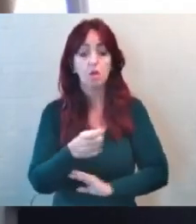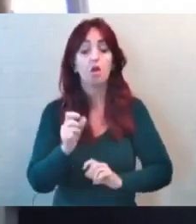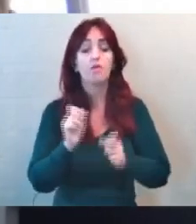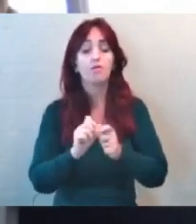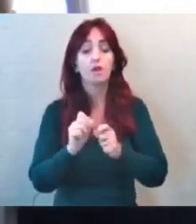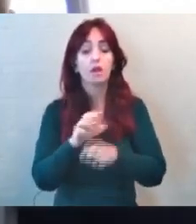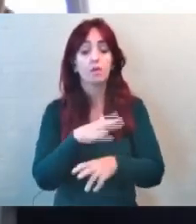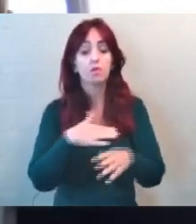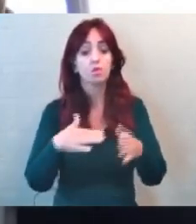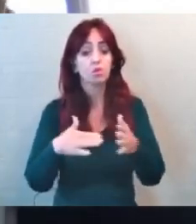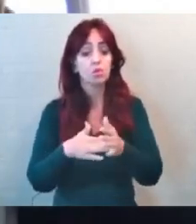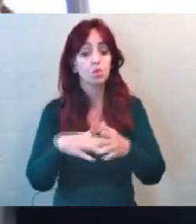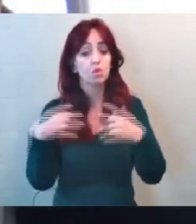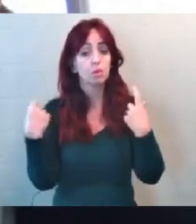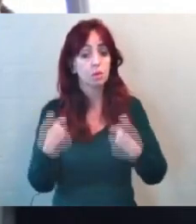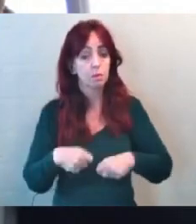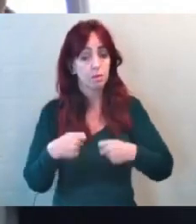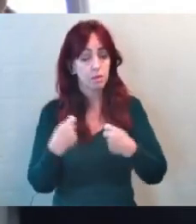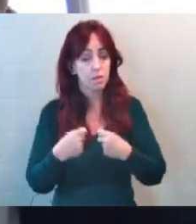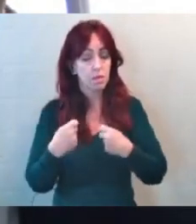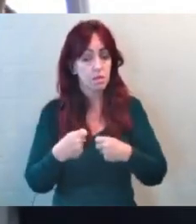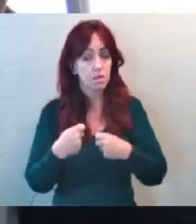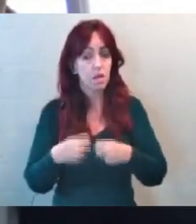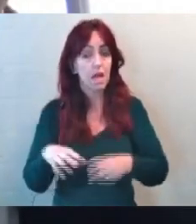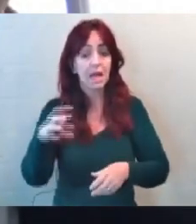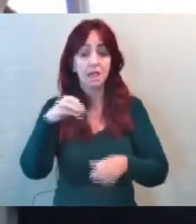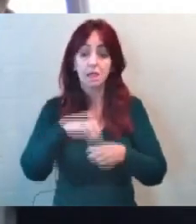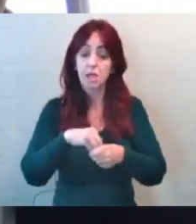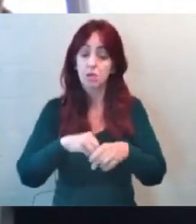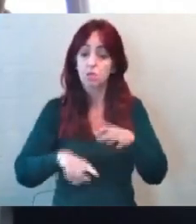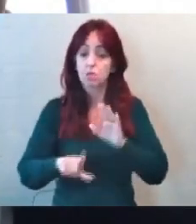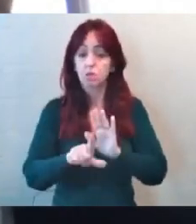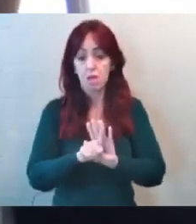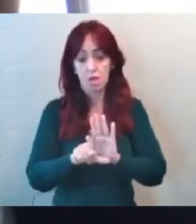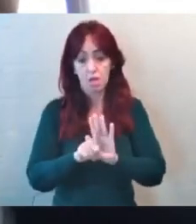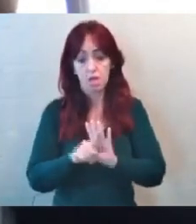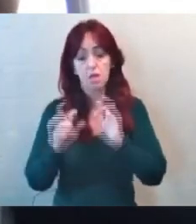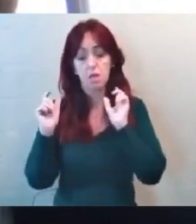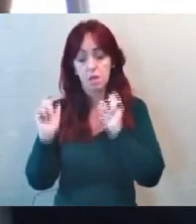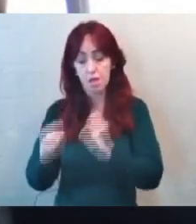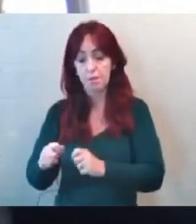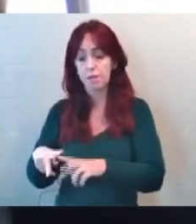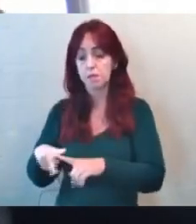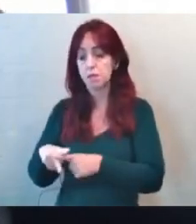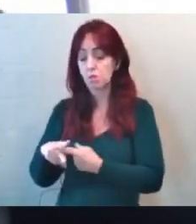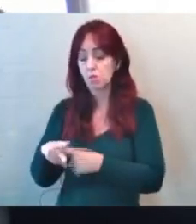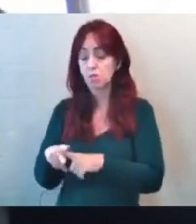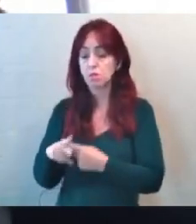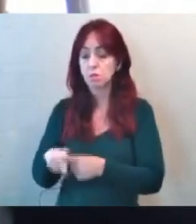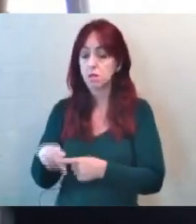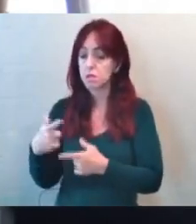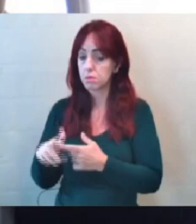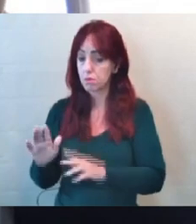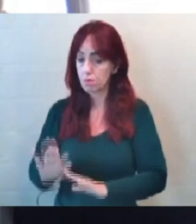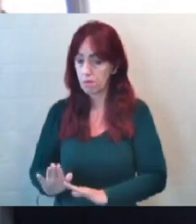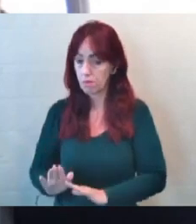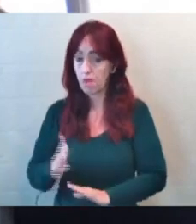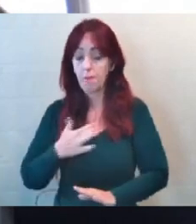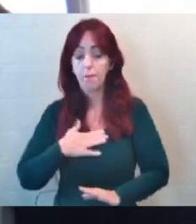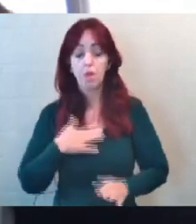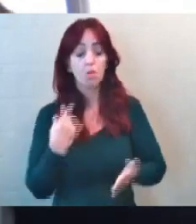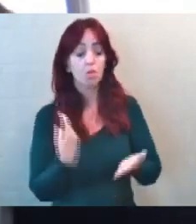for possível, com todos os meios legais, para que essa situação seja revertida. Então, é o meu